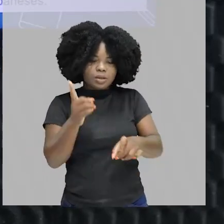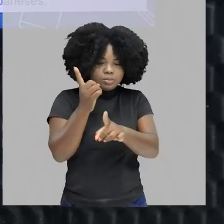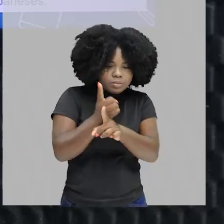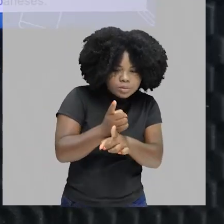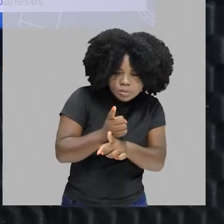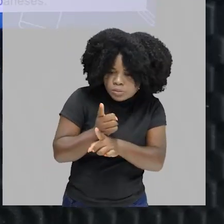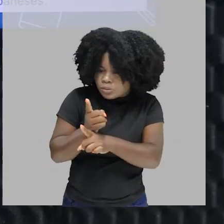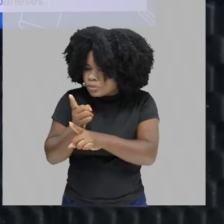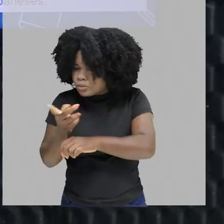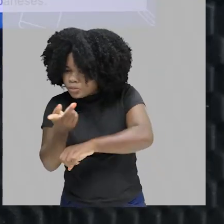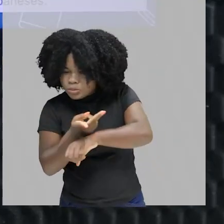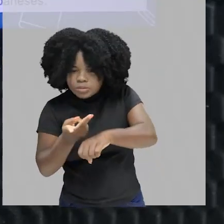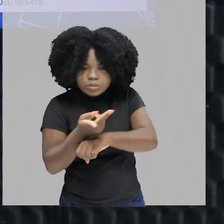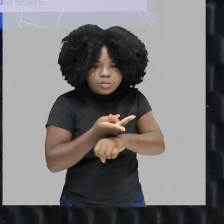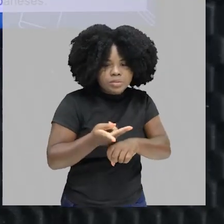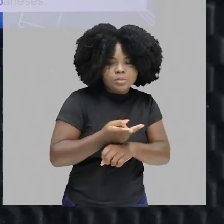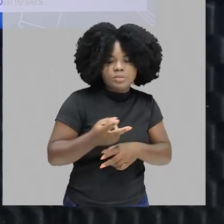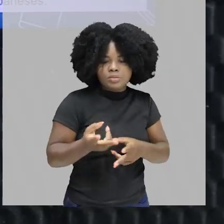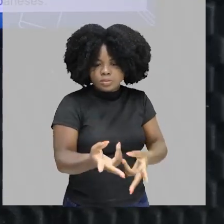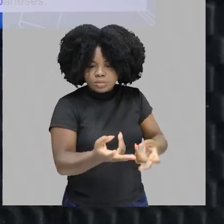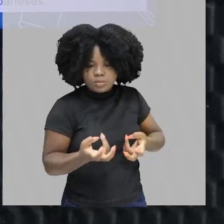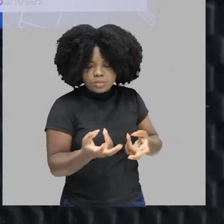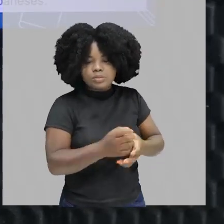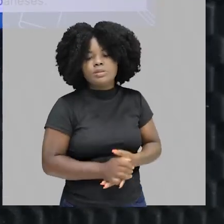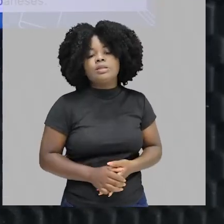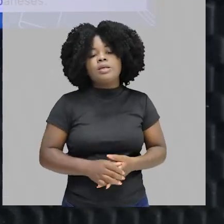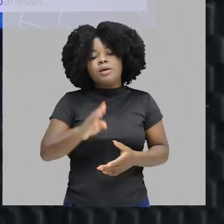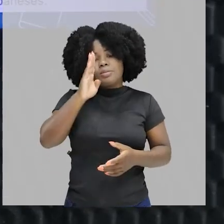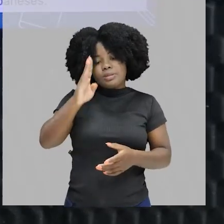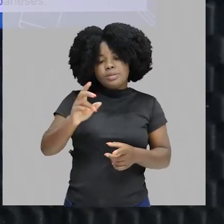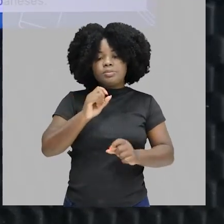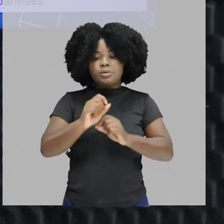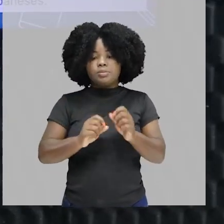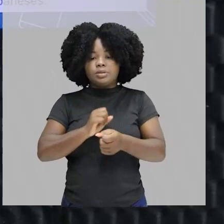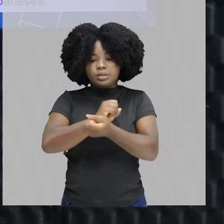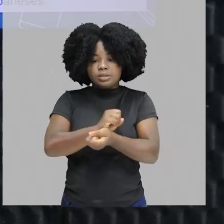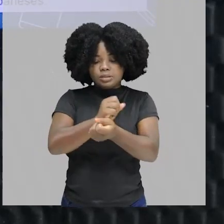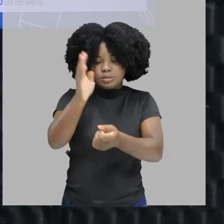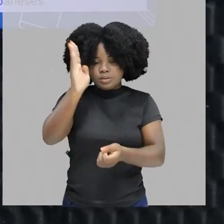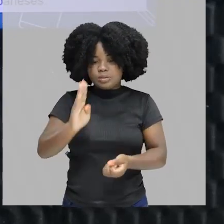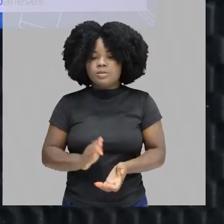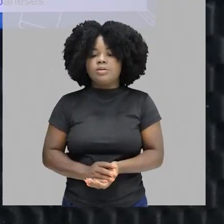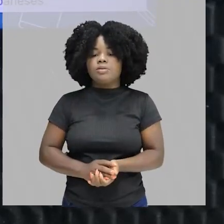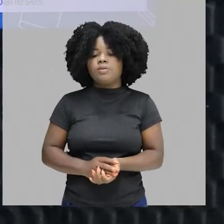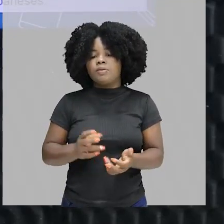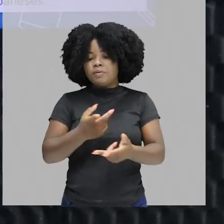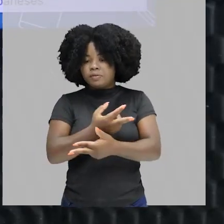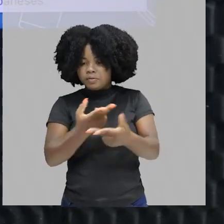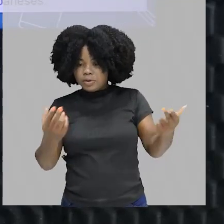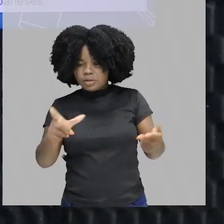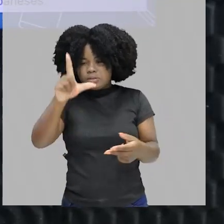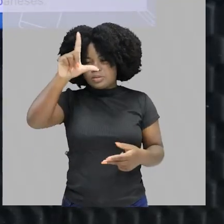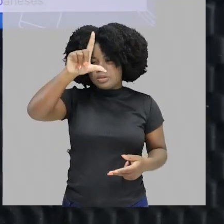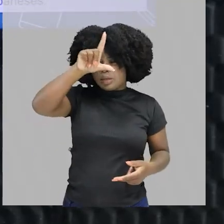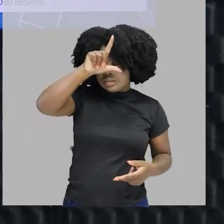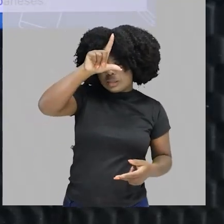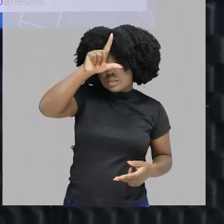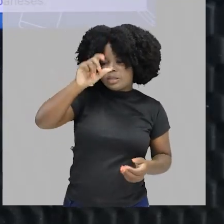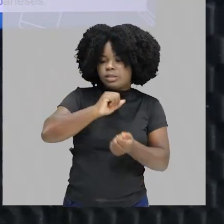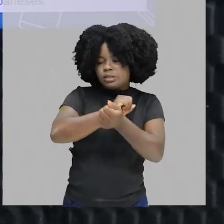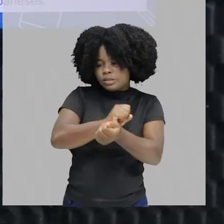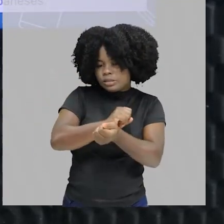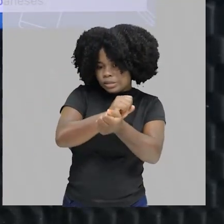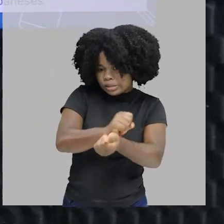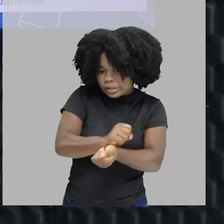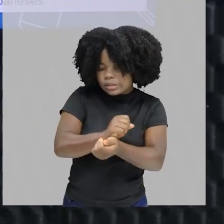Brasil, muitos ex-donos de escravos não queriam pagar um salário para o seu ex-escravo. Né, e